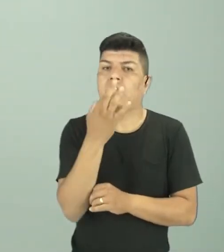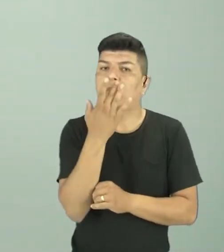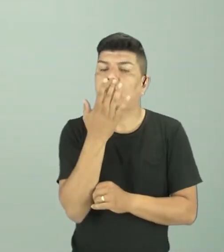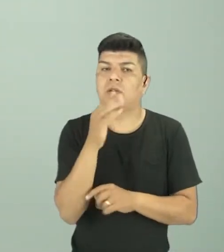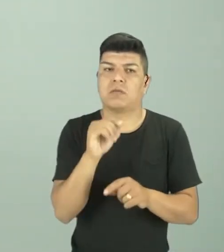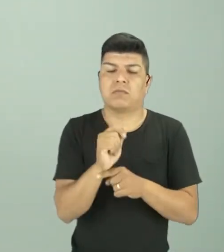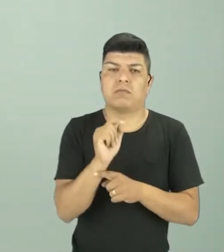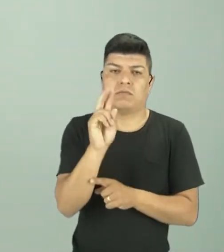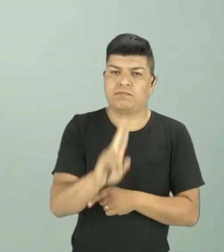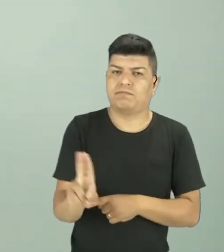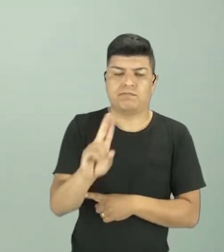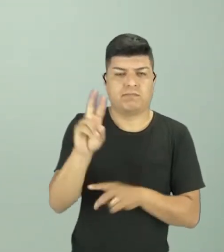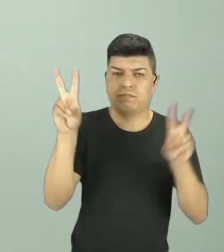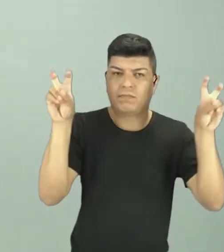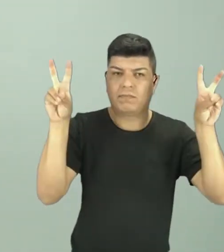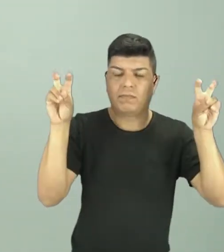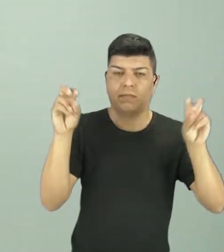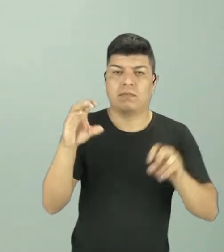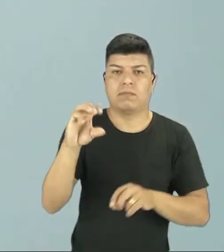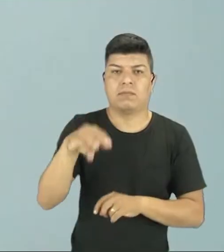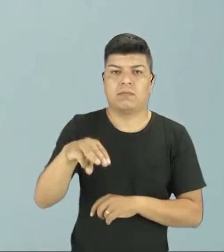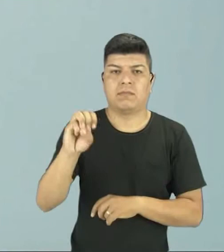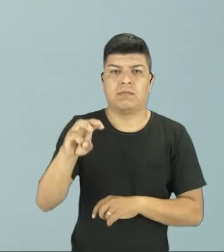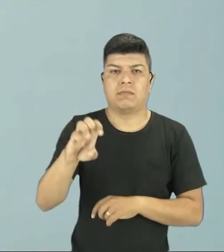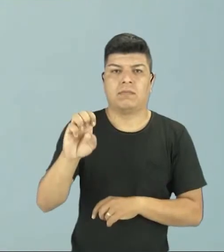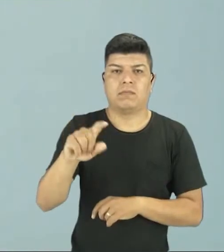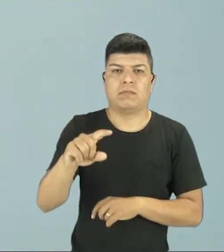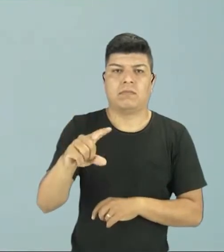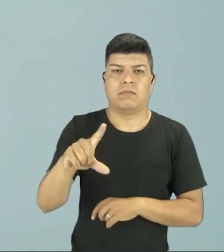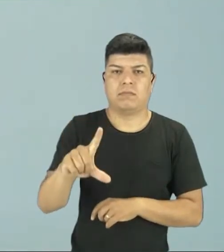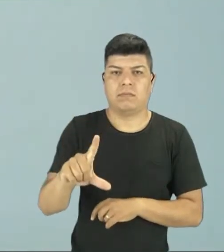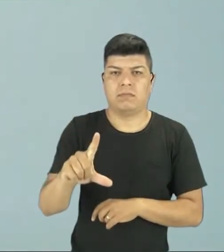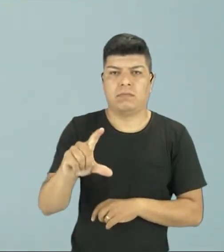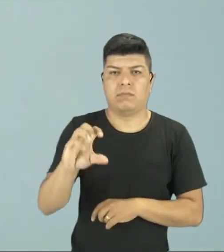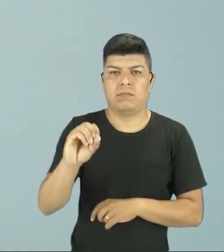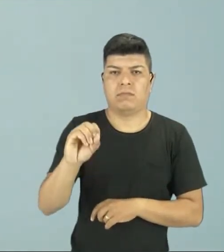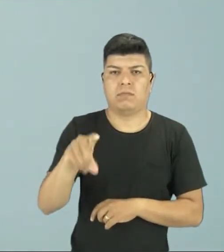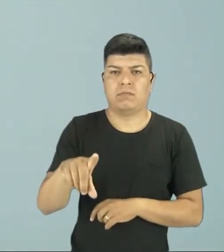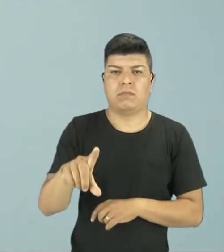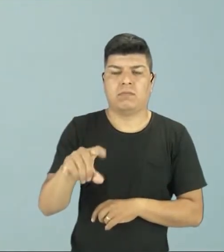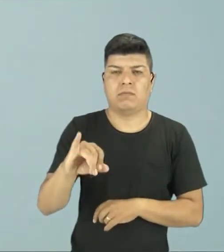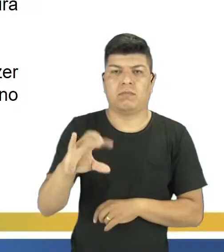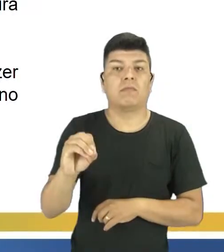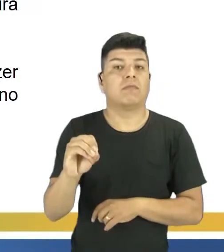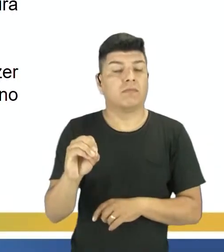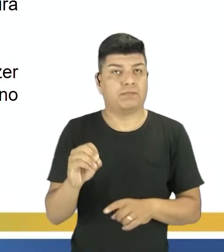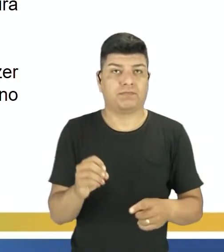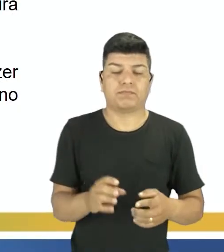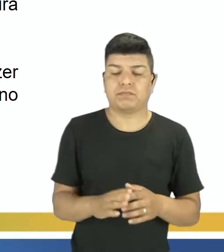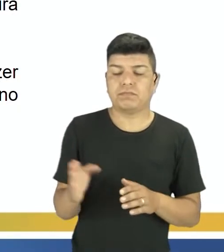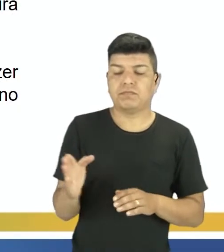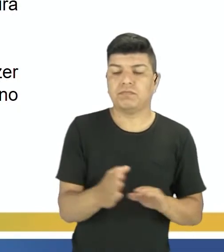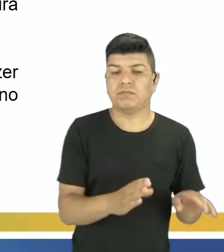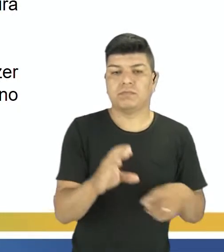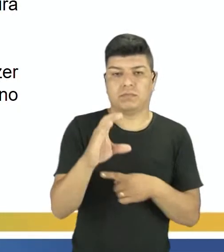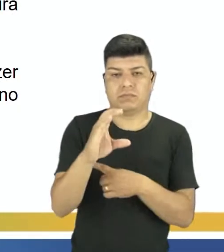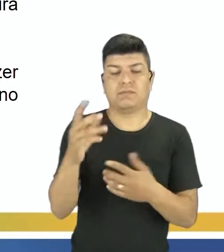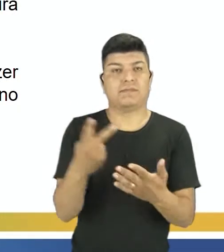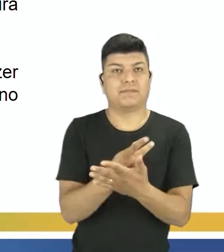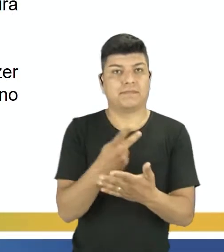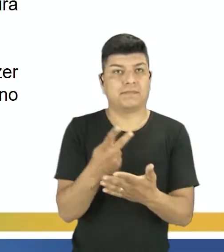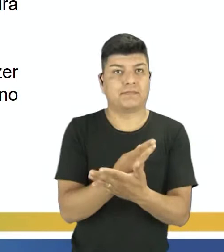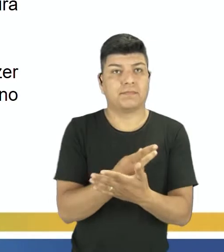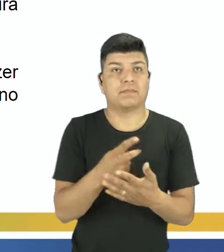não trabalhavam temas melancólicos. A letra C também está incorreta. Por quê? Porque o